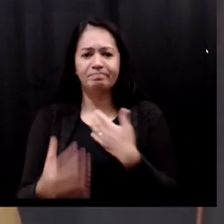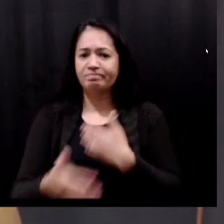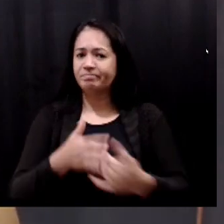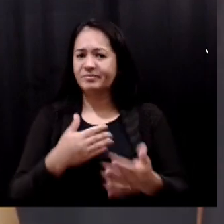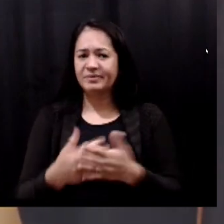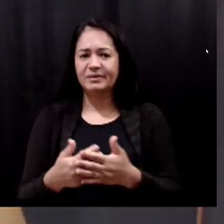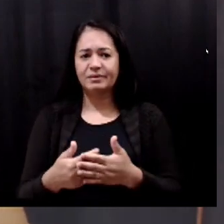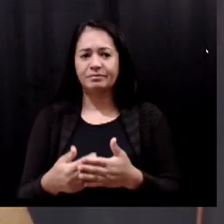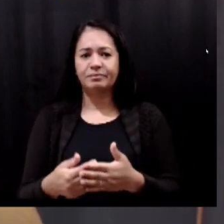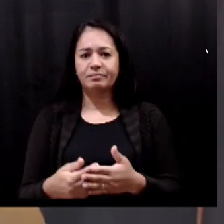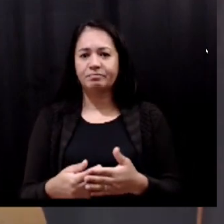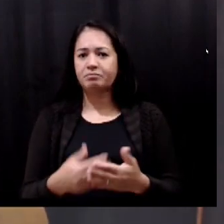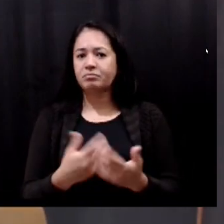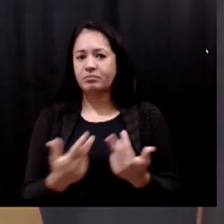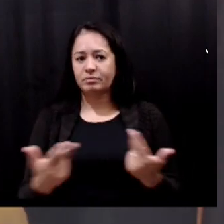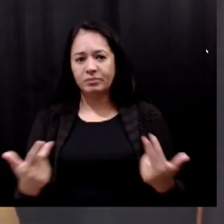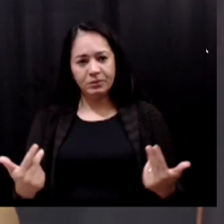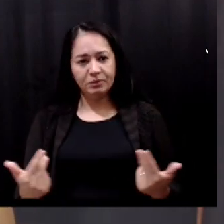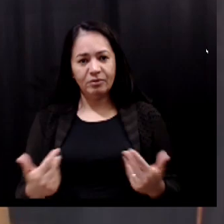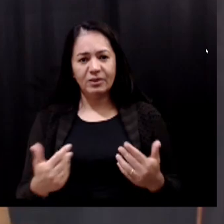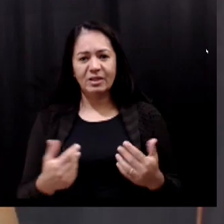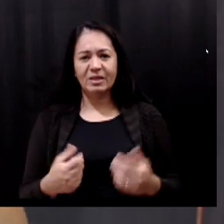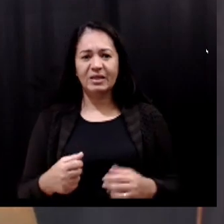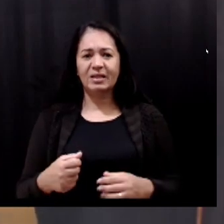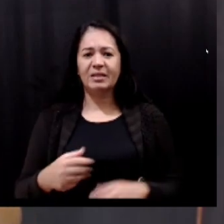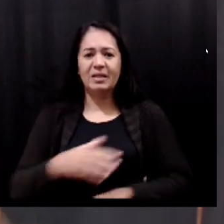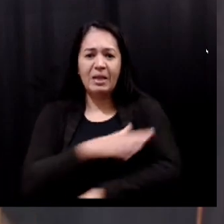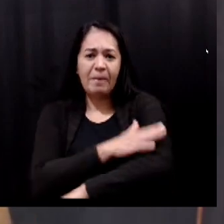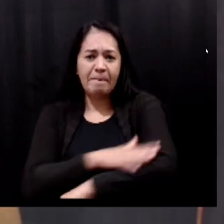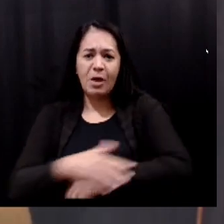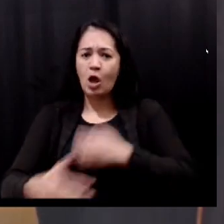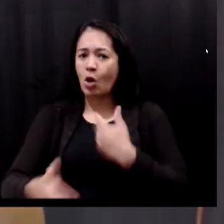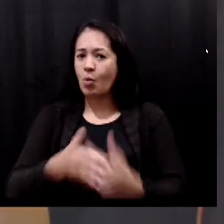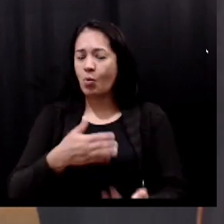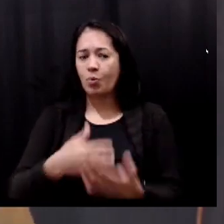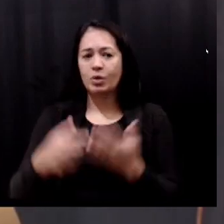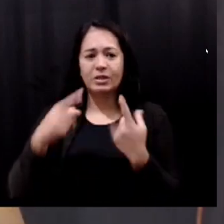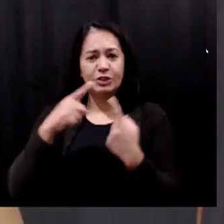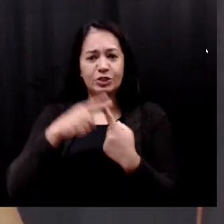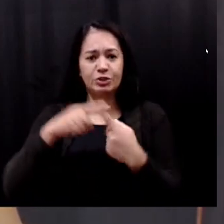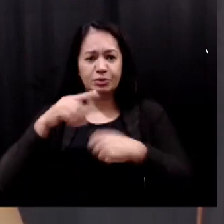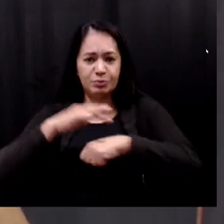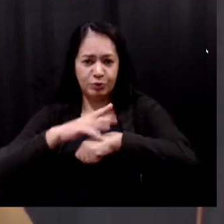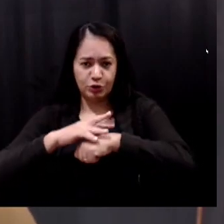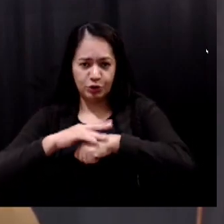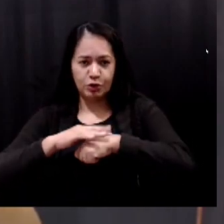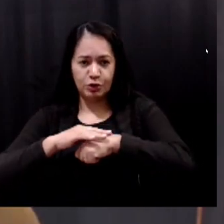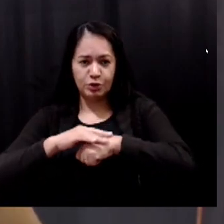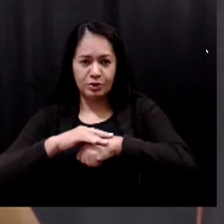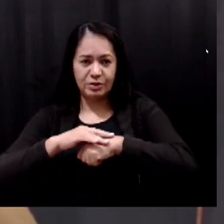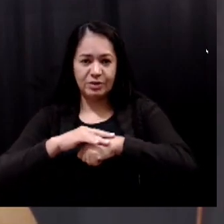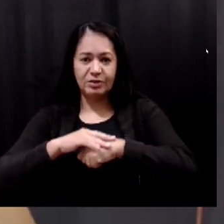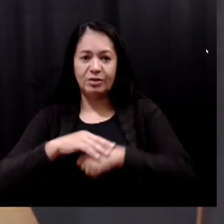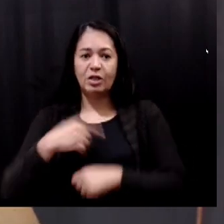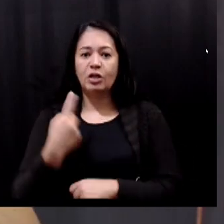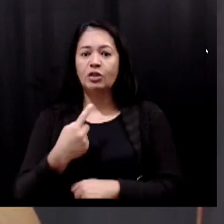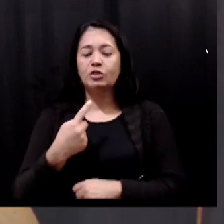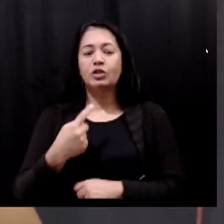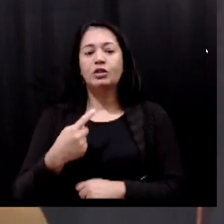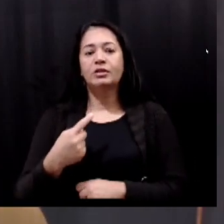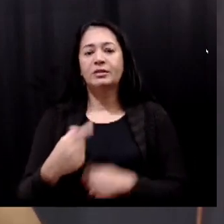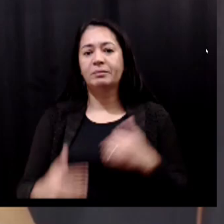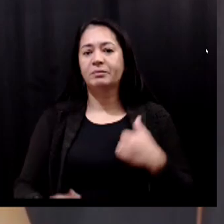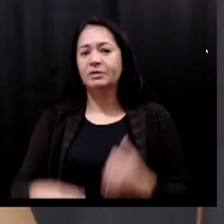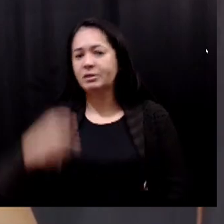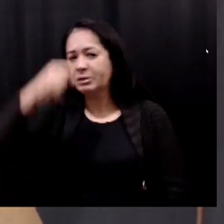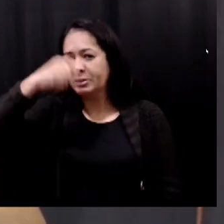alergias, o contágio de pele, qualquer tipo de doença que pegue a nossa parte física, Uhum. gripes,